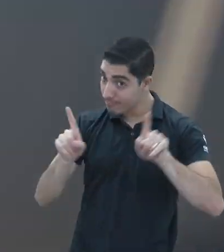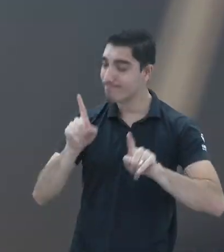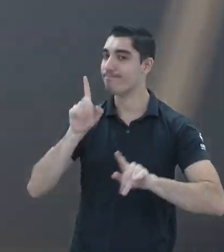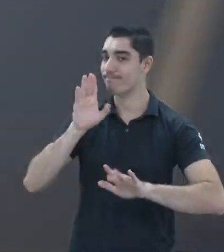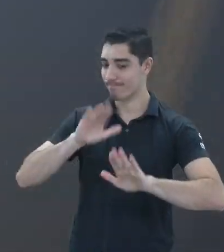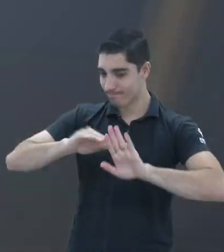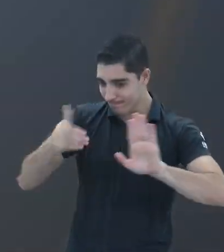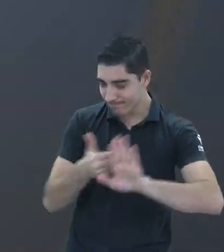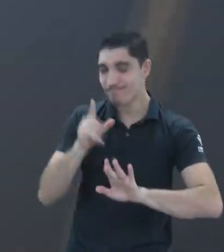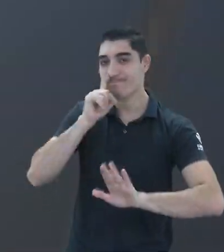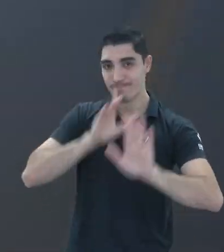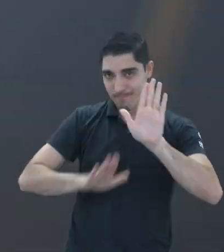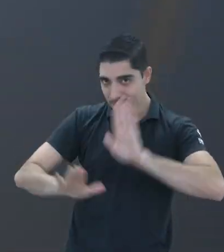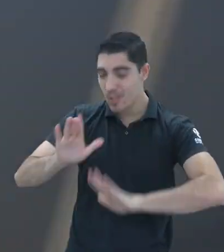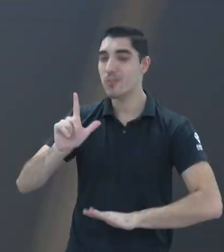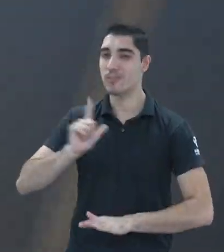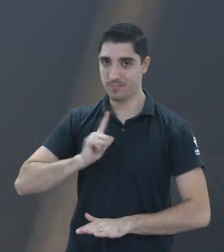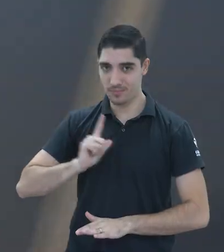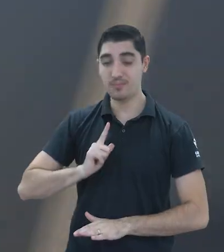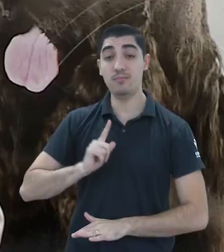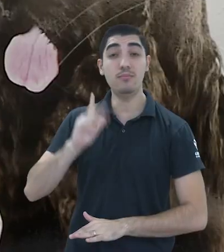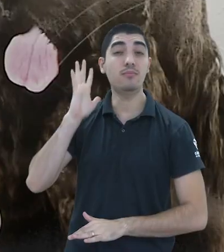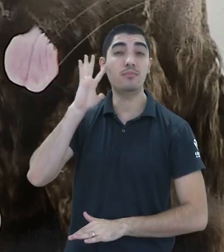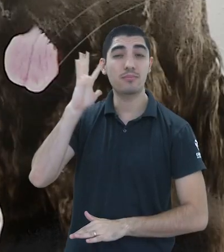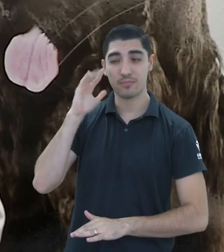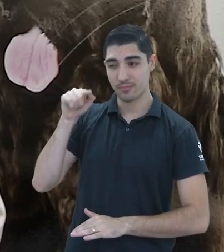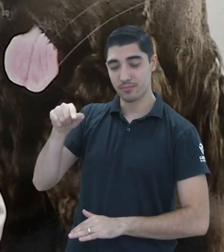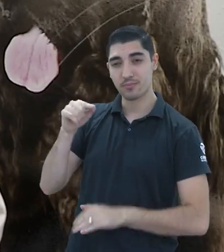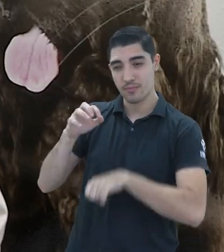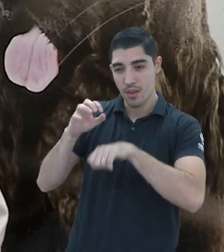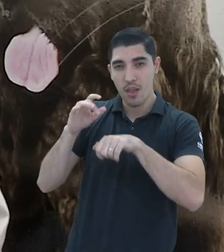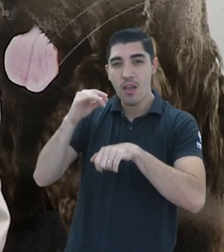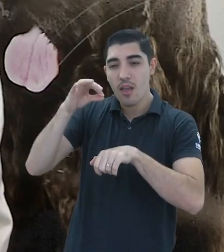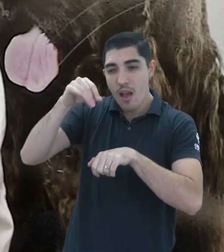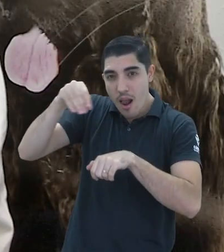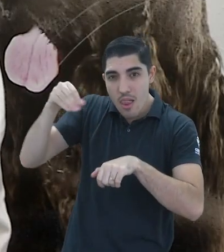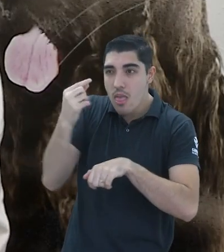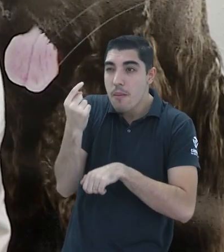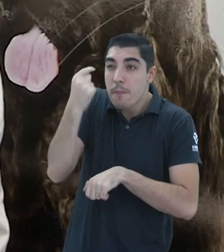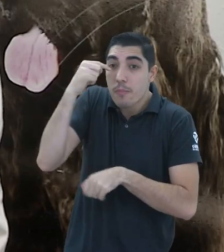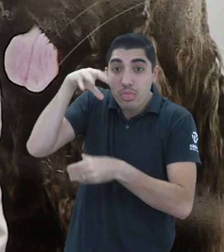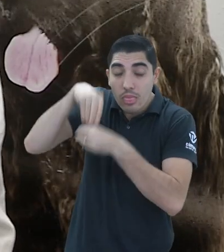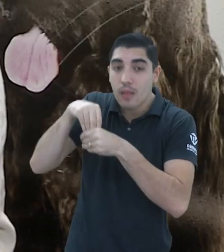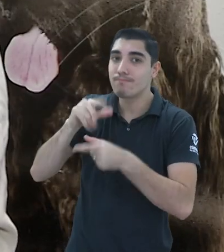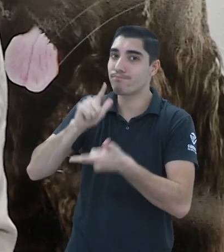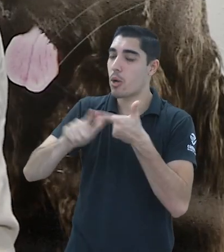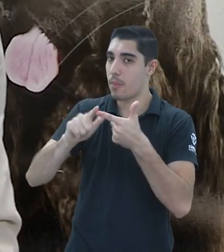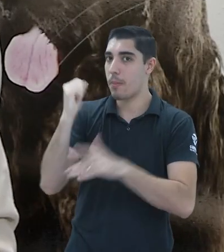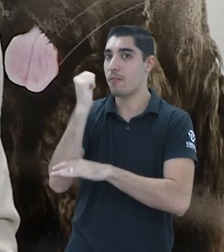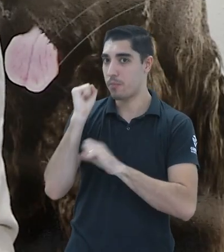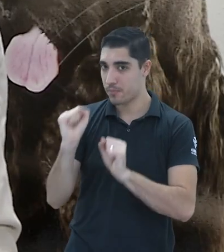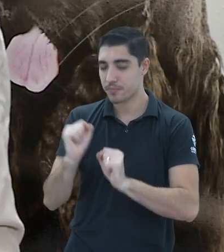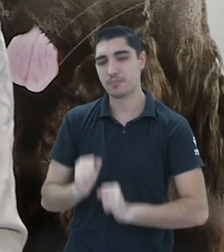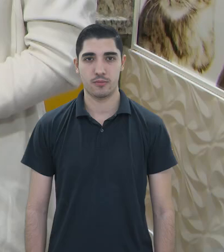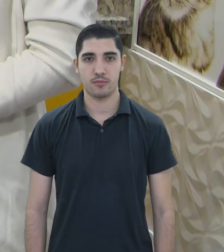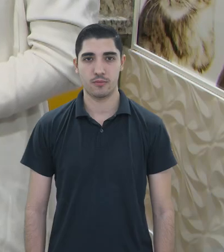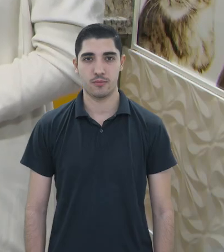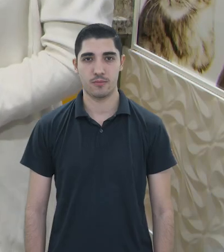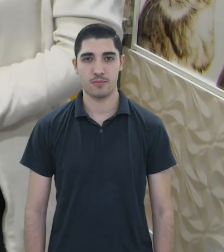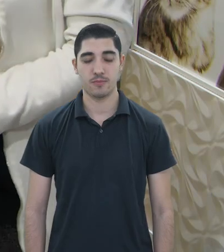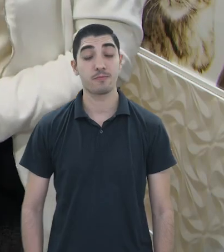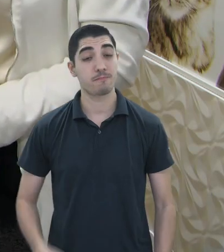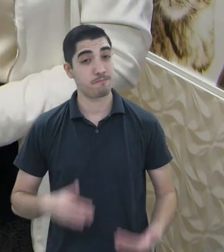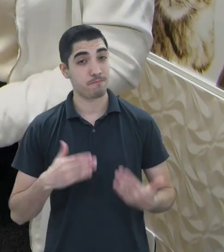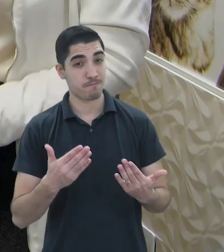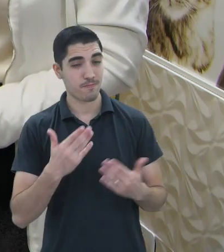maiores riscos. Vocês não têm ideia de, né, o que uma microfolha, uma areinha, o estrago que causa na córnea desses pacientes. A gente